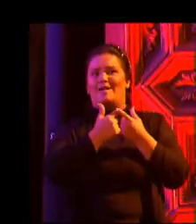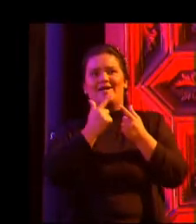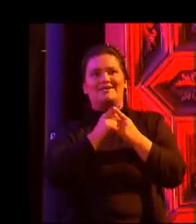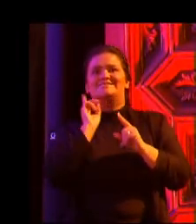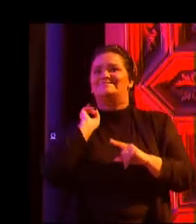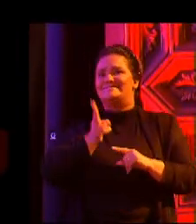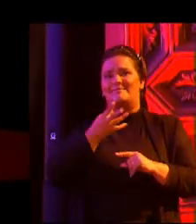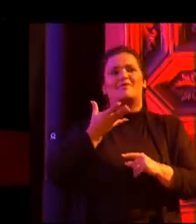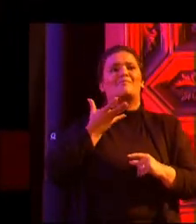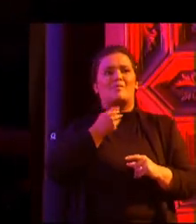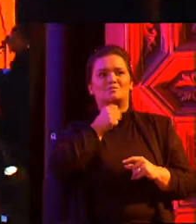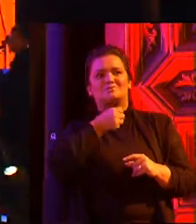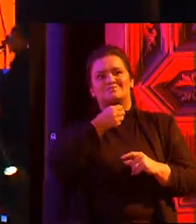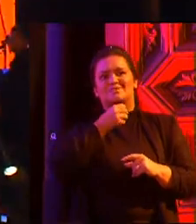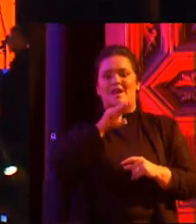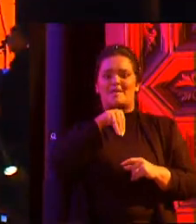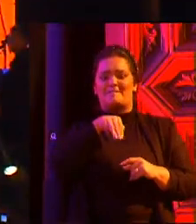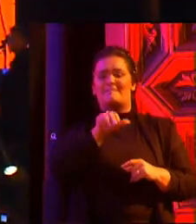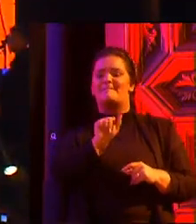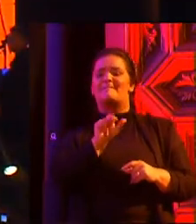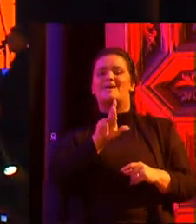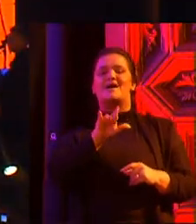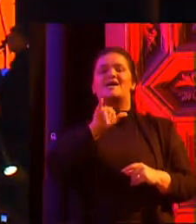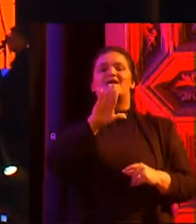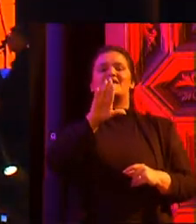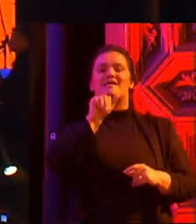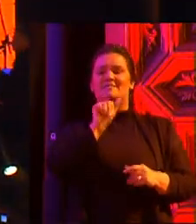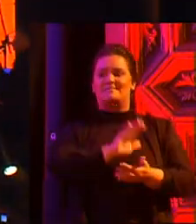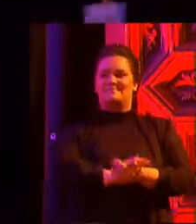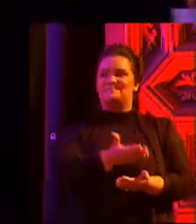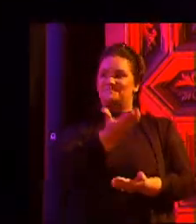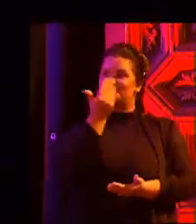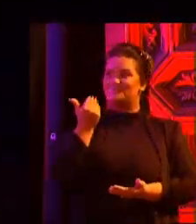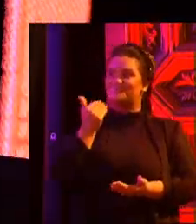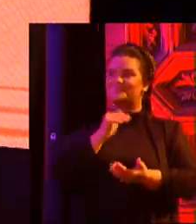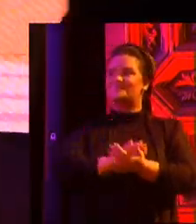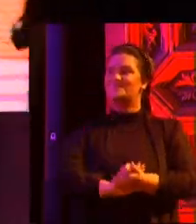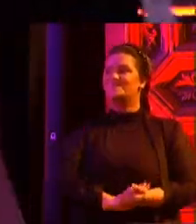que posso. Maria Antônia Jiménez.